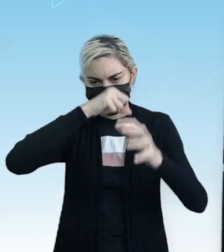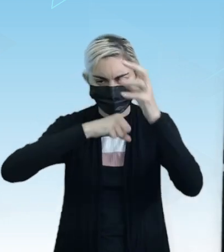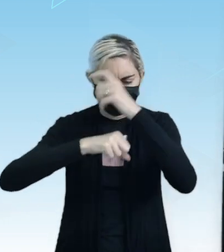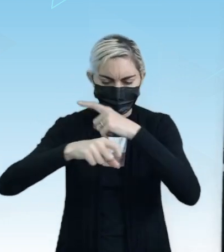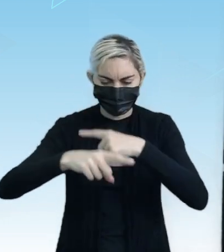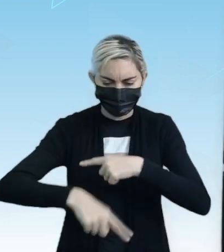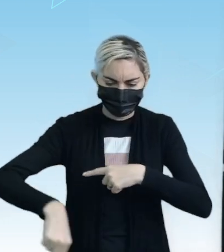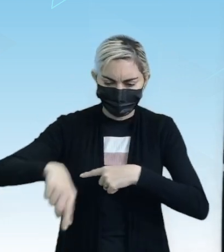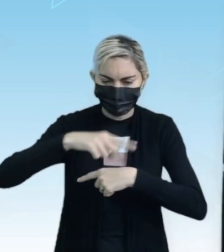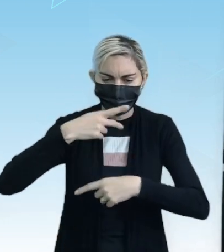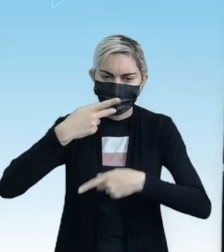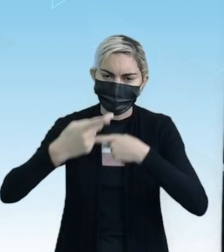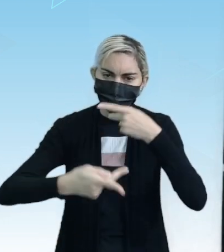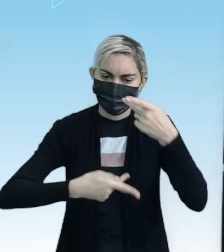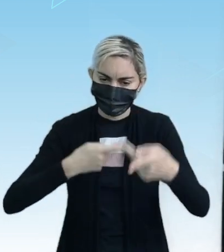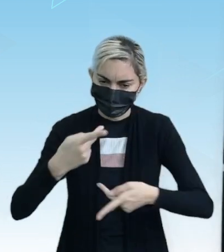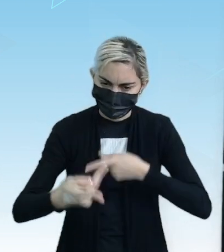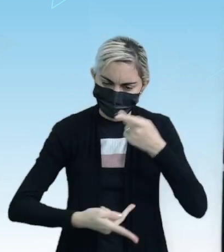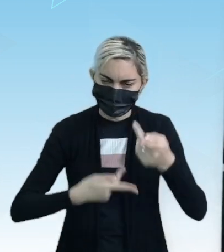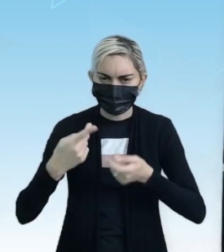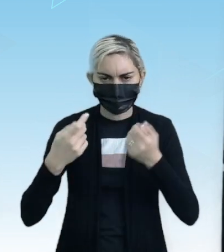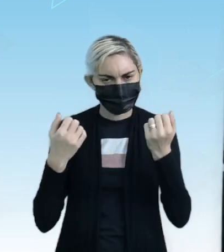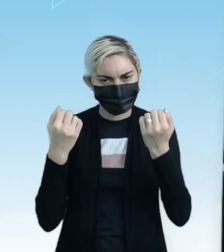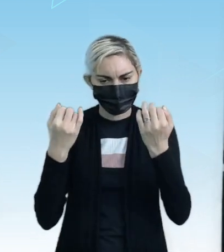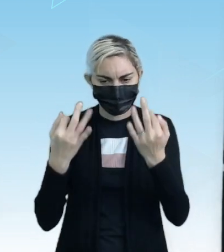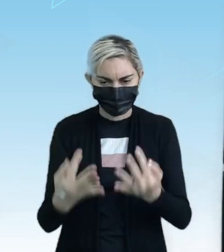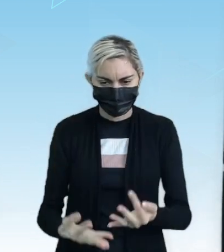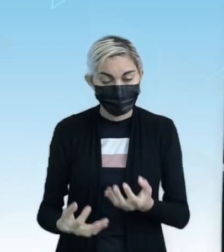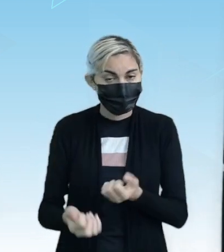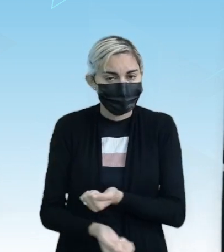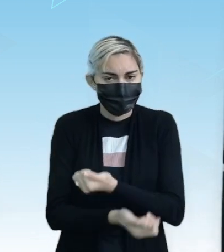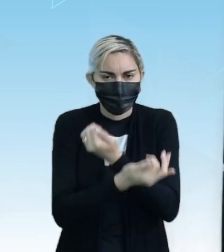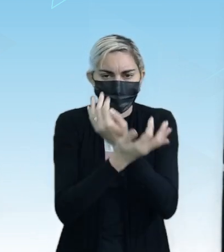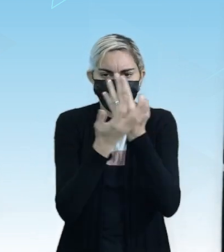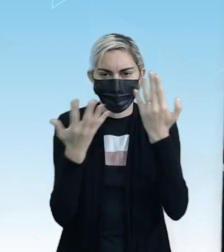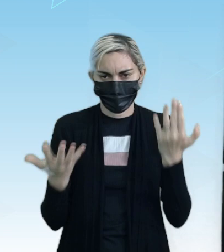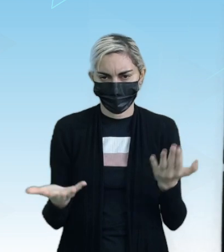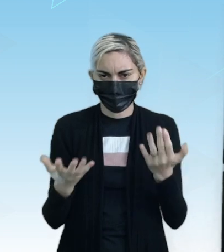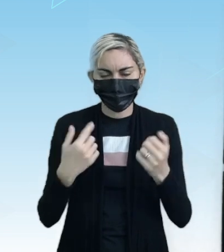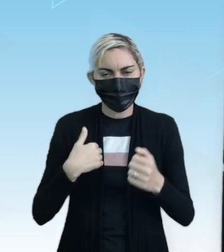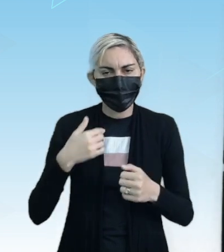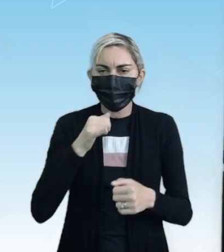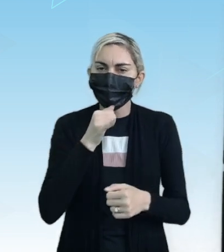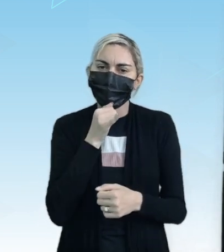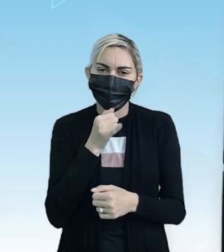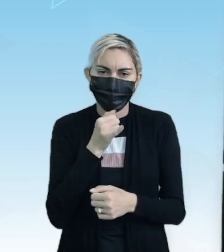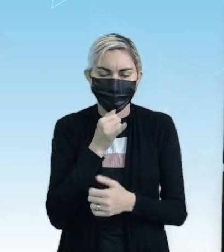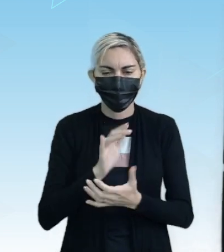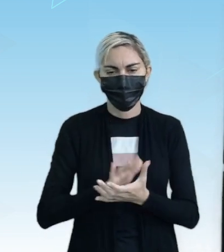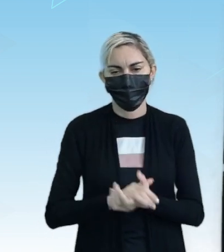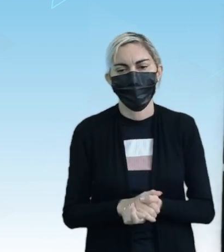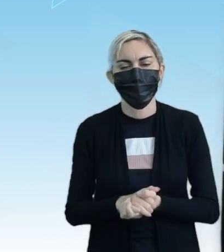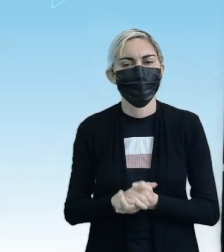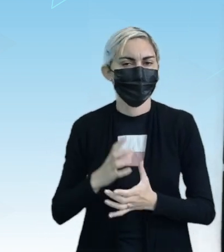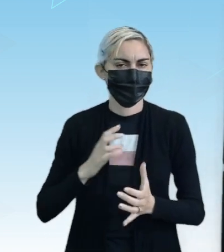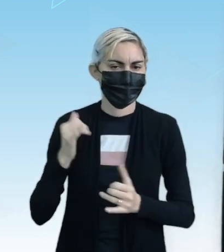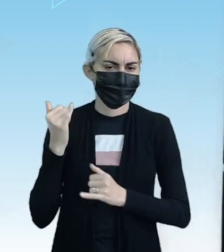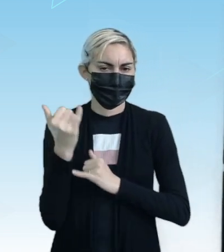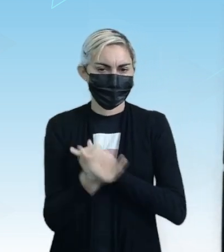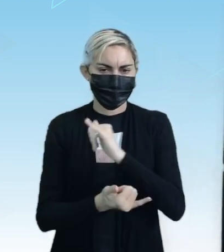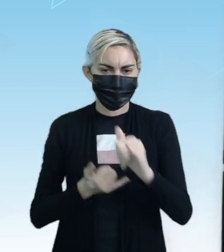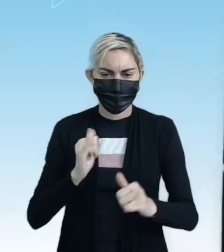nós falamos tanto por questões explícitas quanto implícitas. Vou dar um exemplo de uma